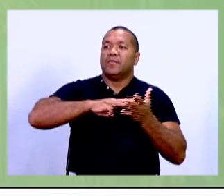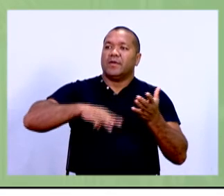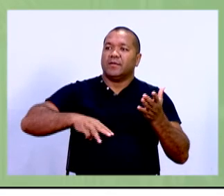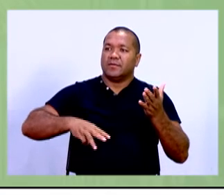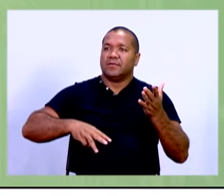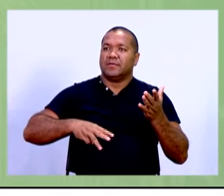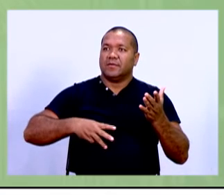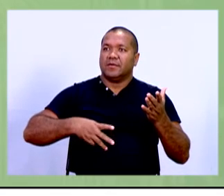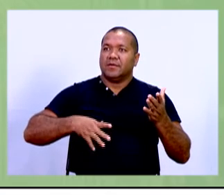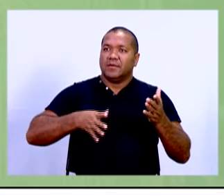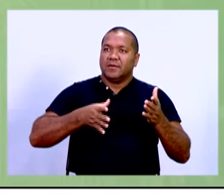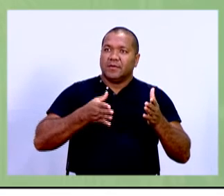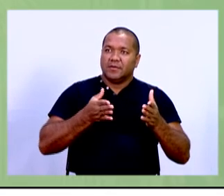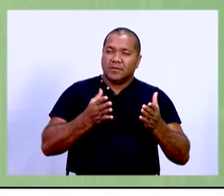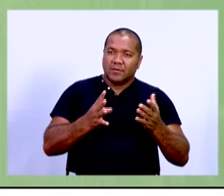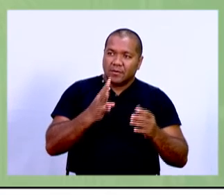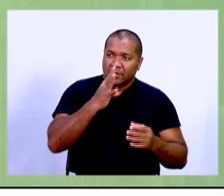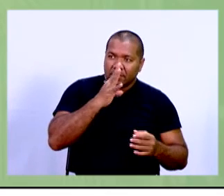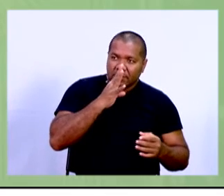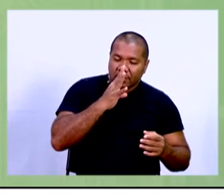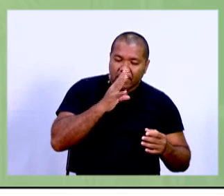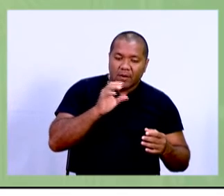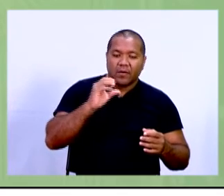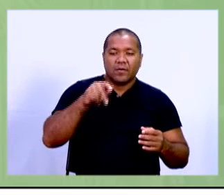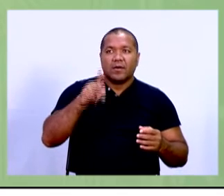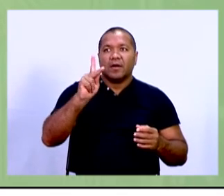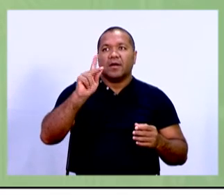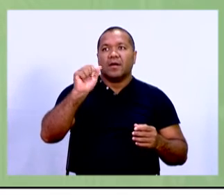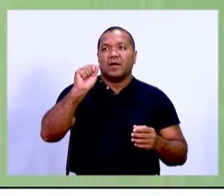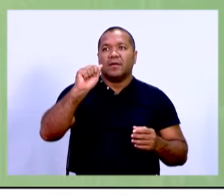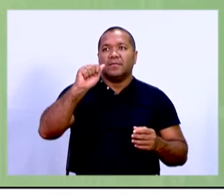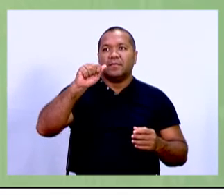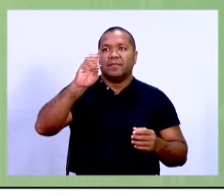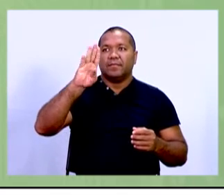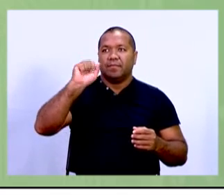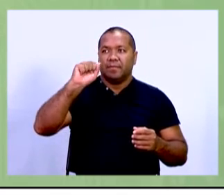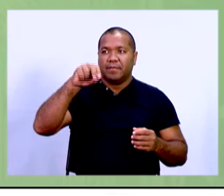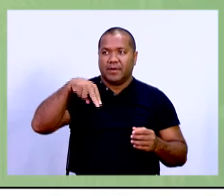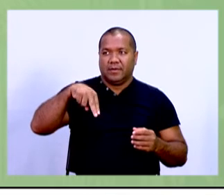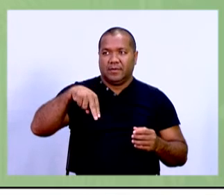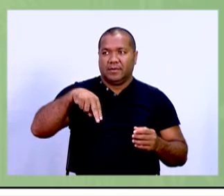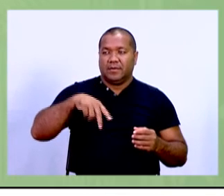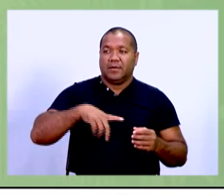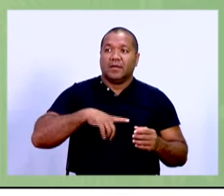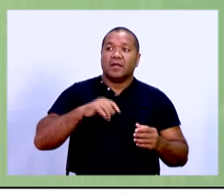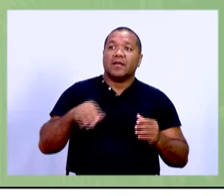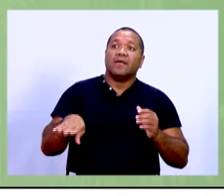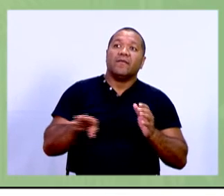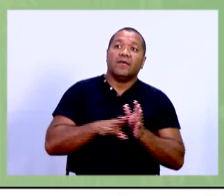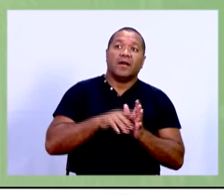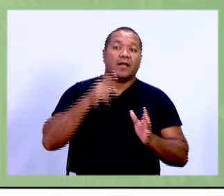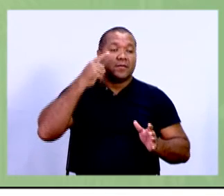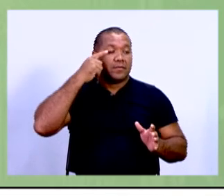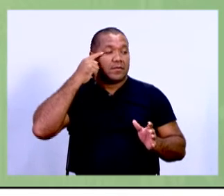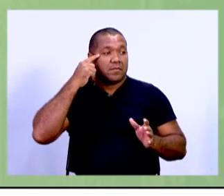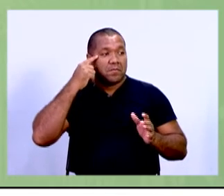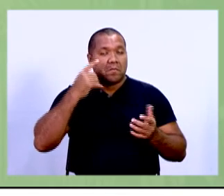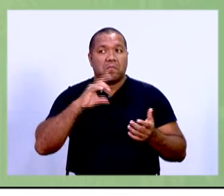Kanban. O método Kanban, que vem do japonês. Ele é do japonês